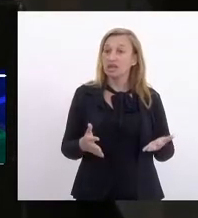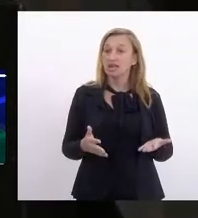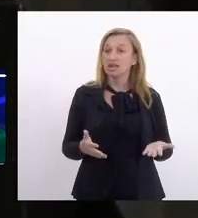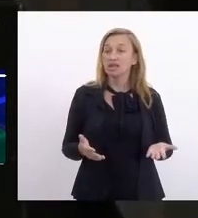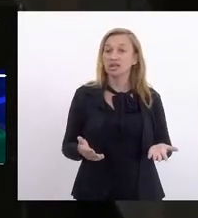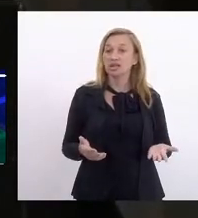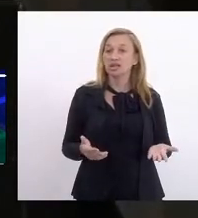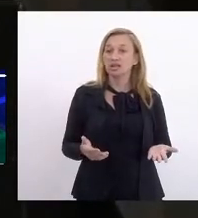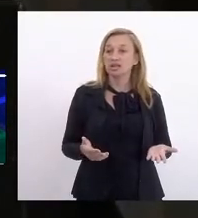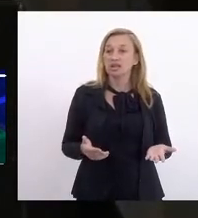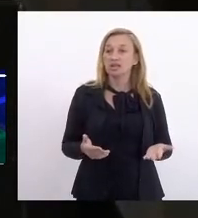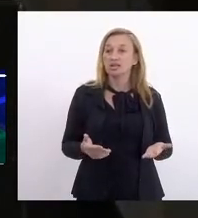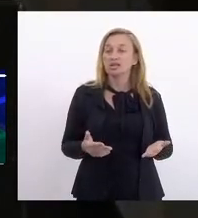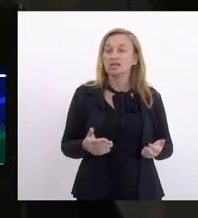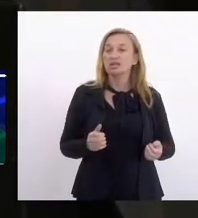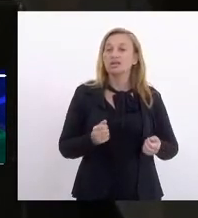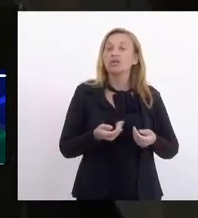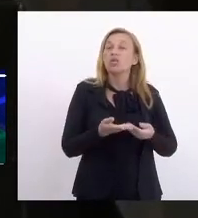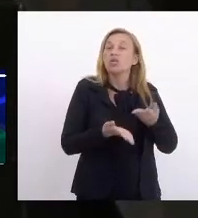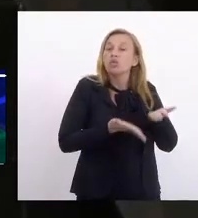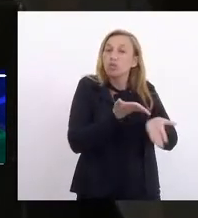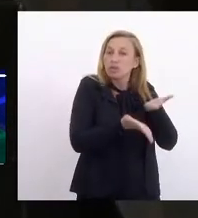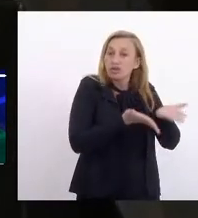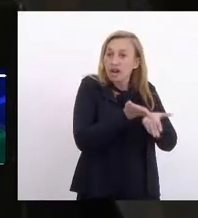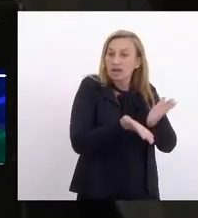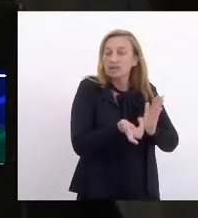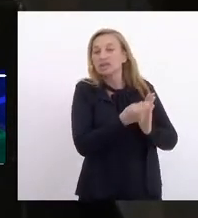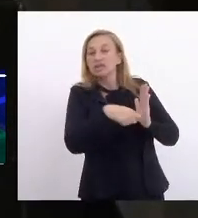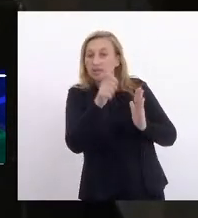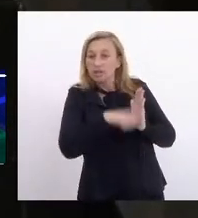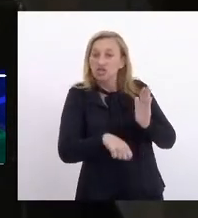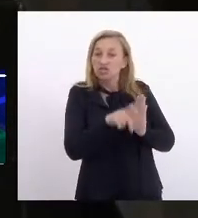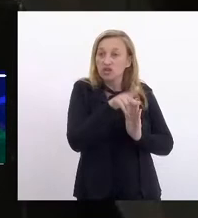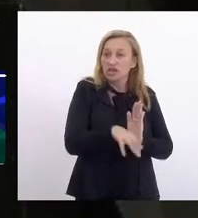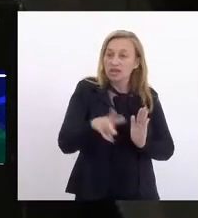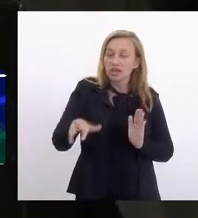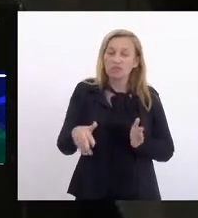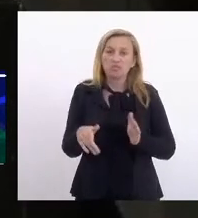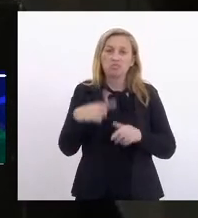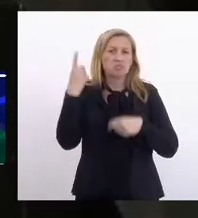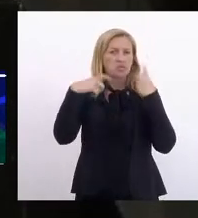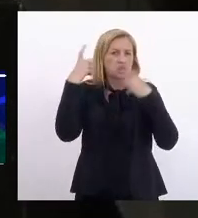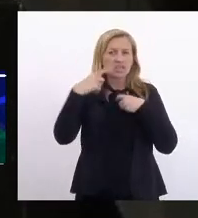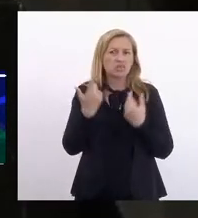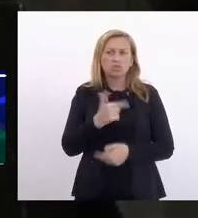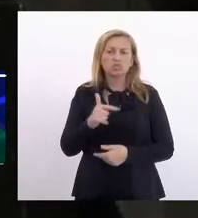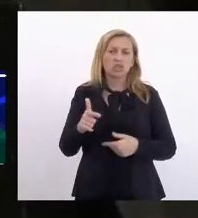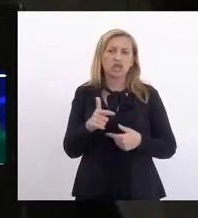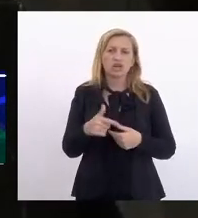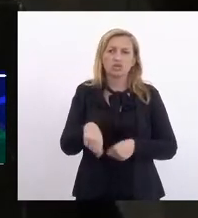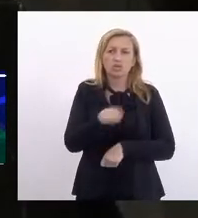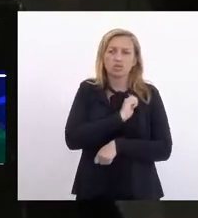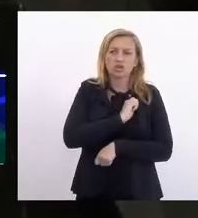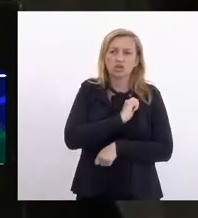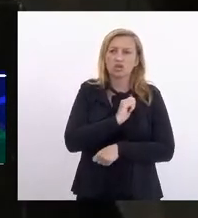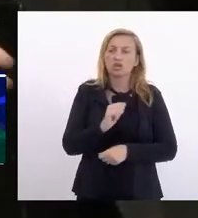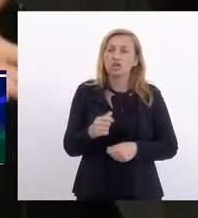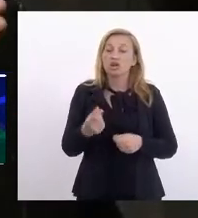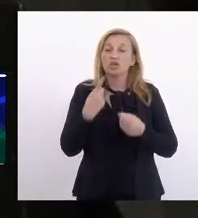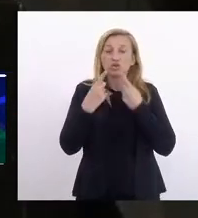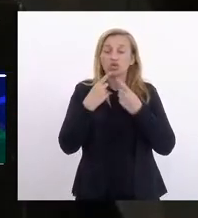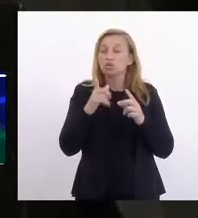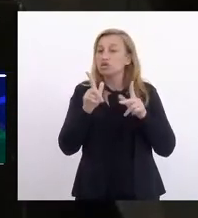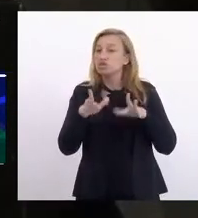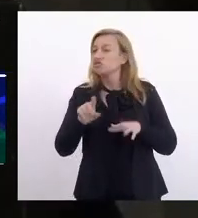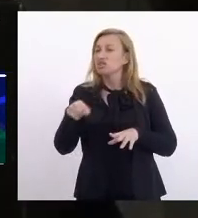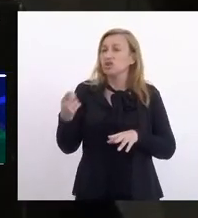de isenção fiscal, de tratamento tributário diferenciado, aí não tem preocupação com o regime de recuperação fiscal. Aí o discurso é